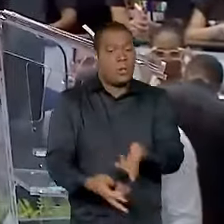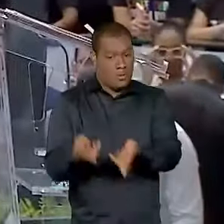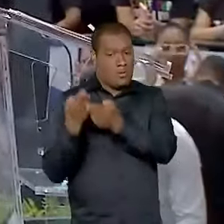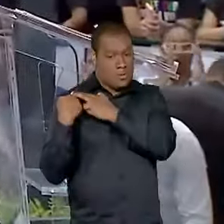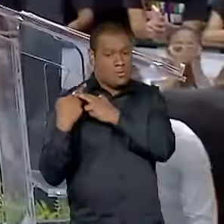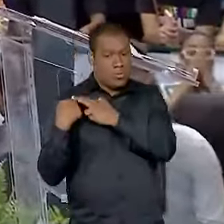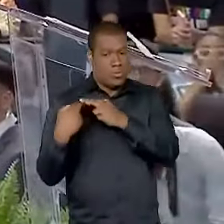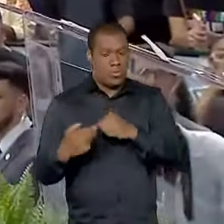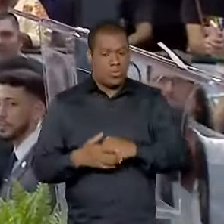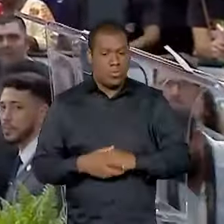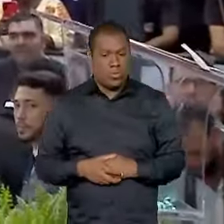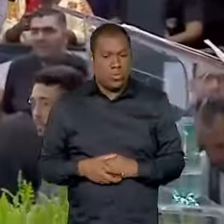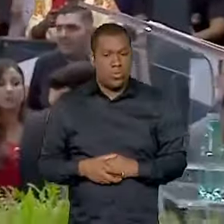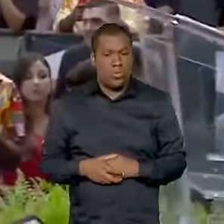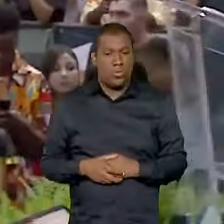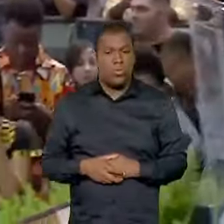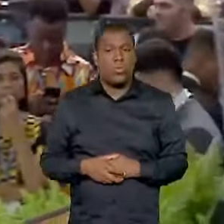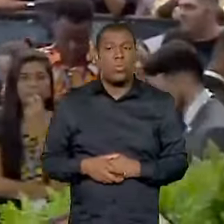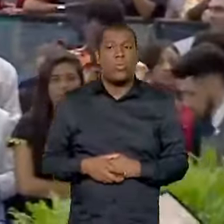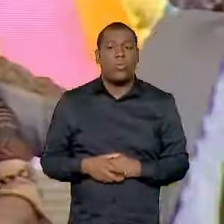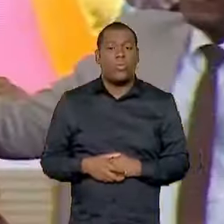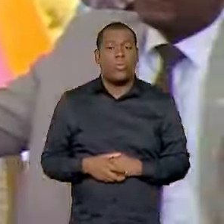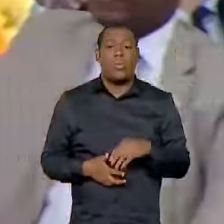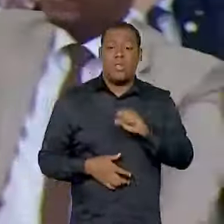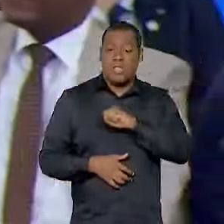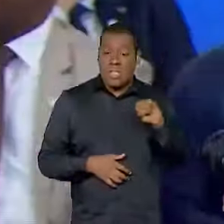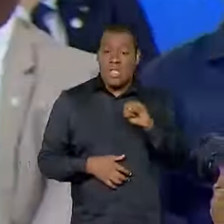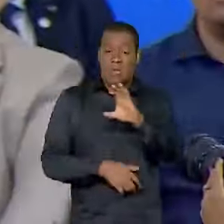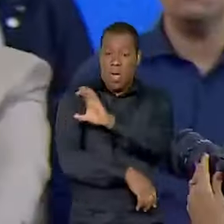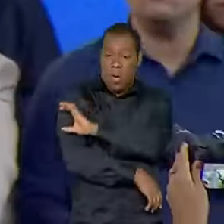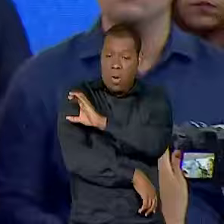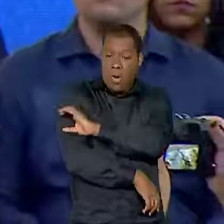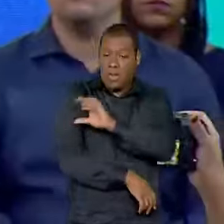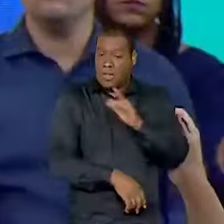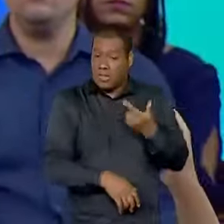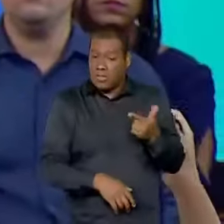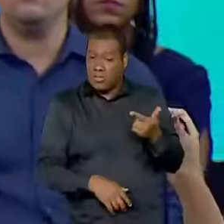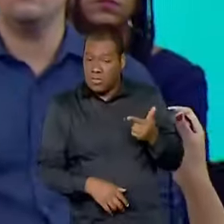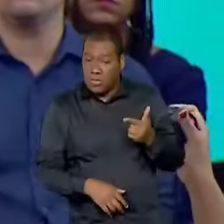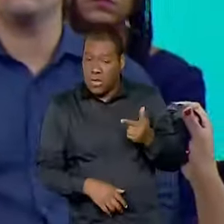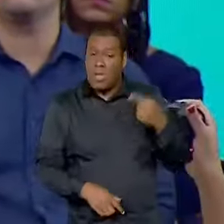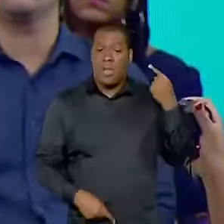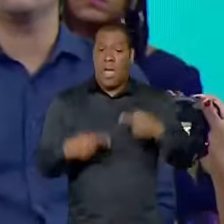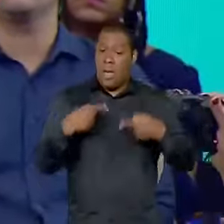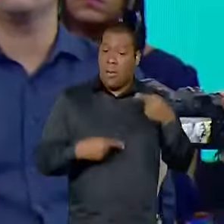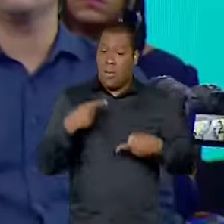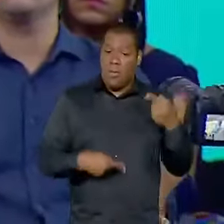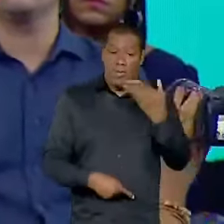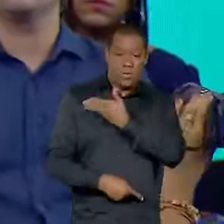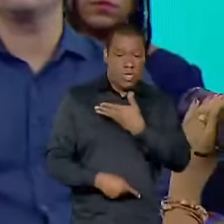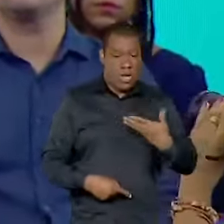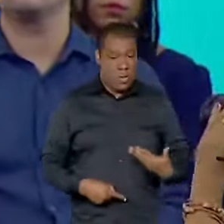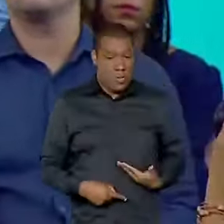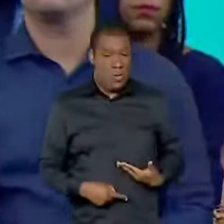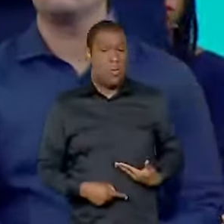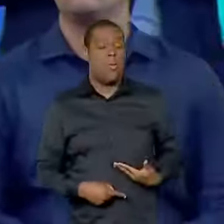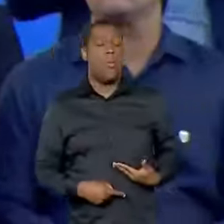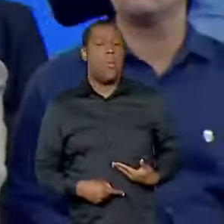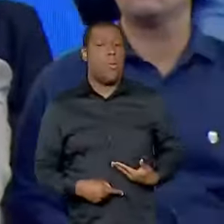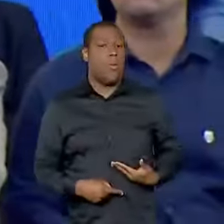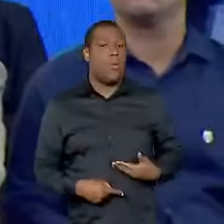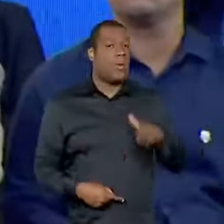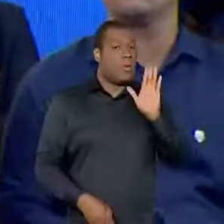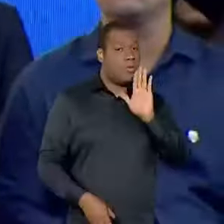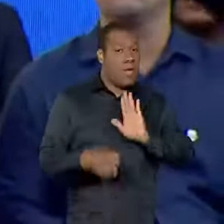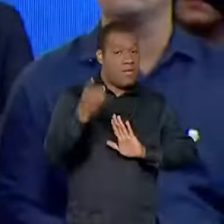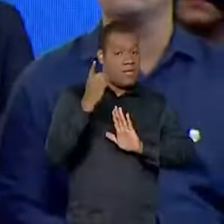responsabilidade, a gente pode correr o risco dessas políticas não estarem sendo efetivadas, tal como diz o